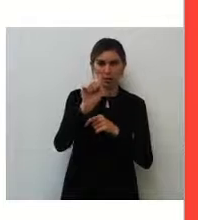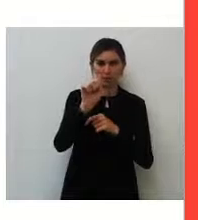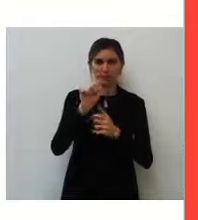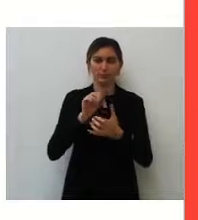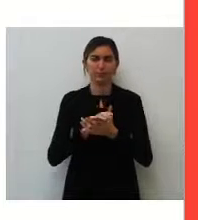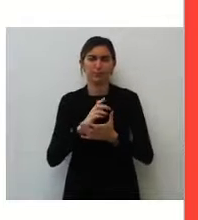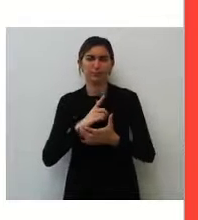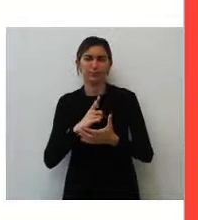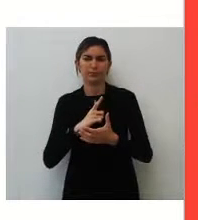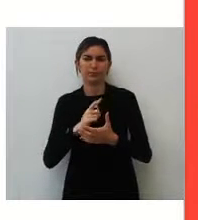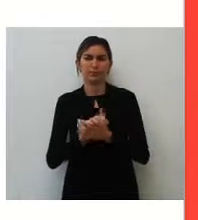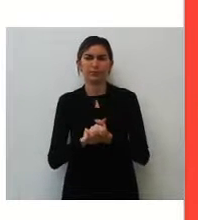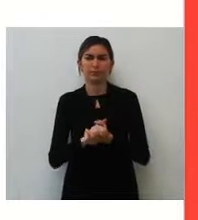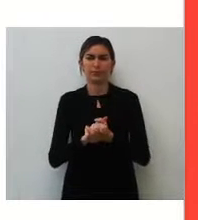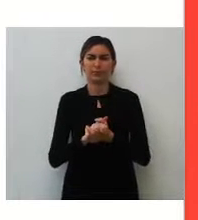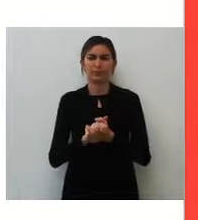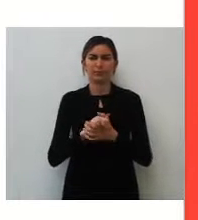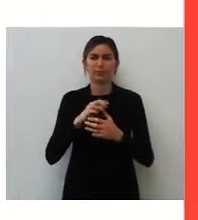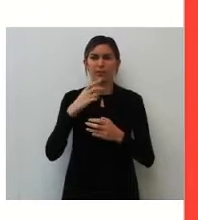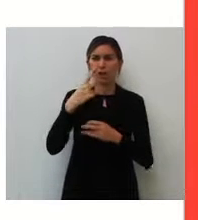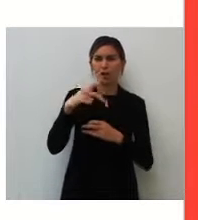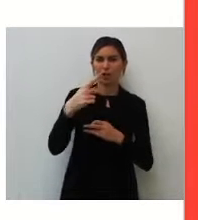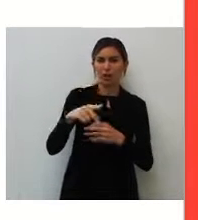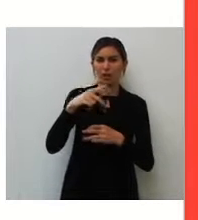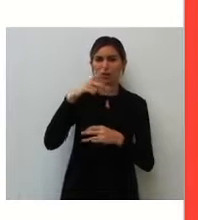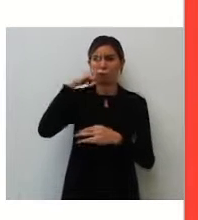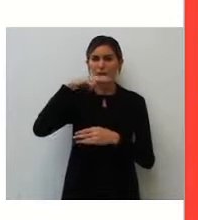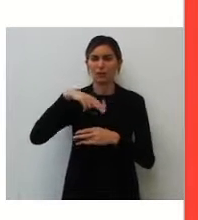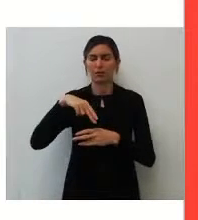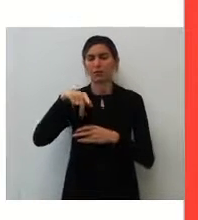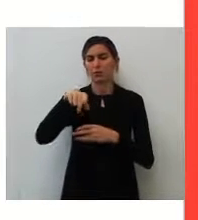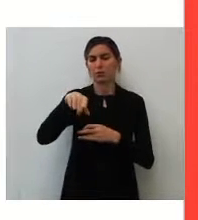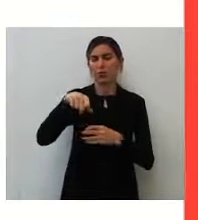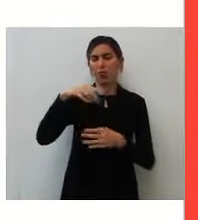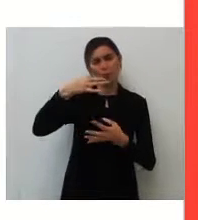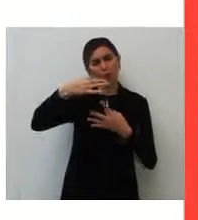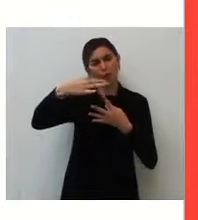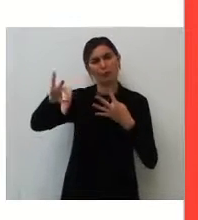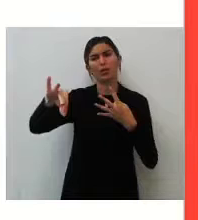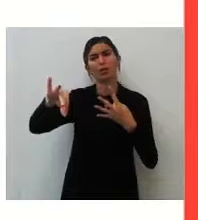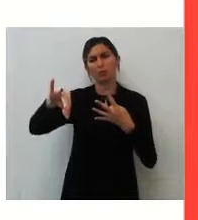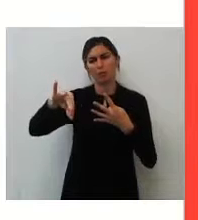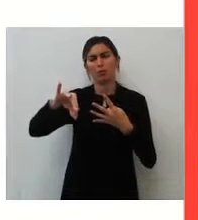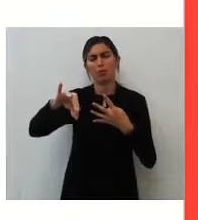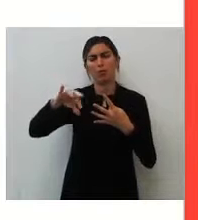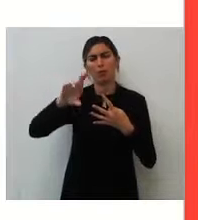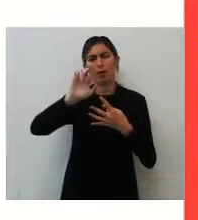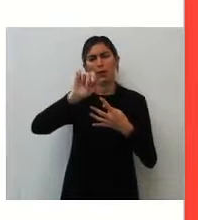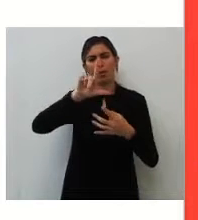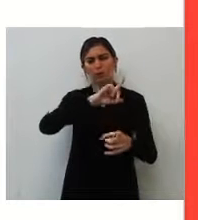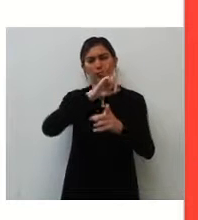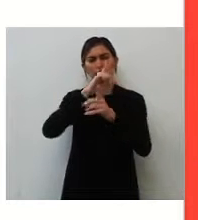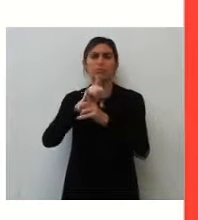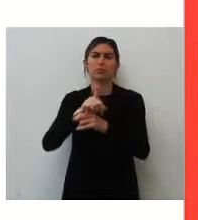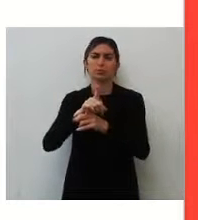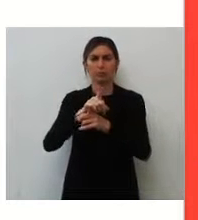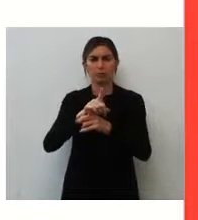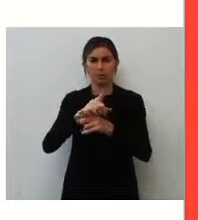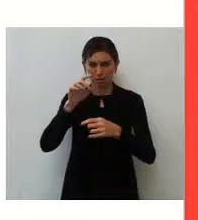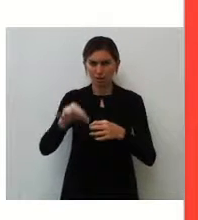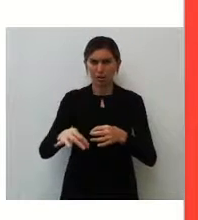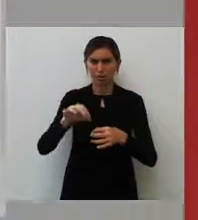temos é ela mesmo confirmou a realização do encontro tá